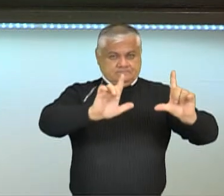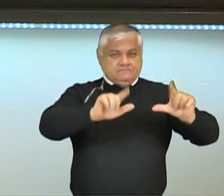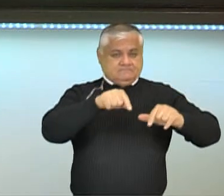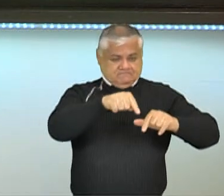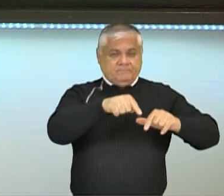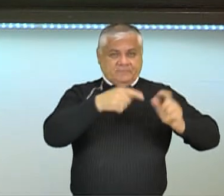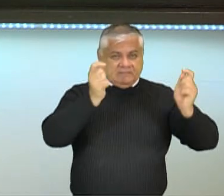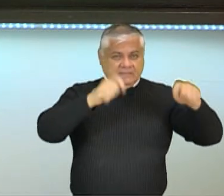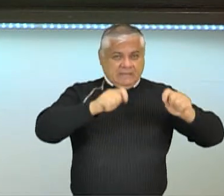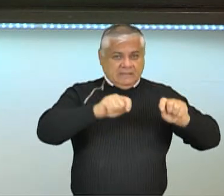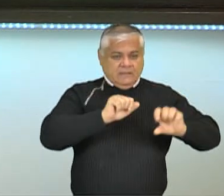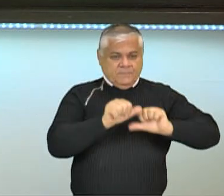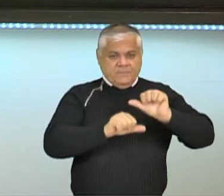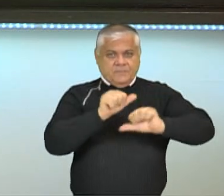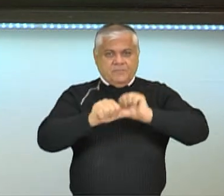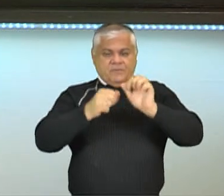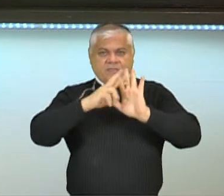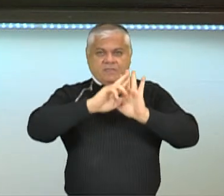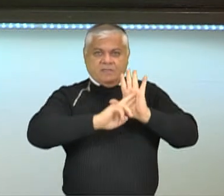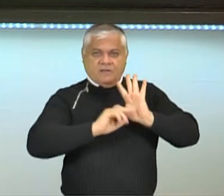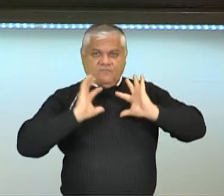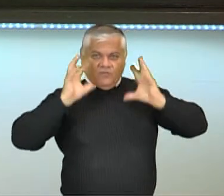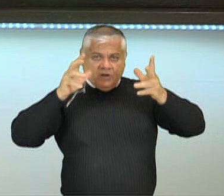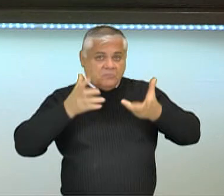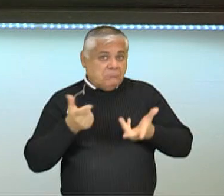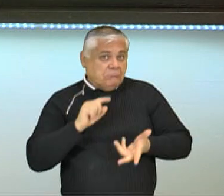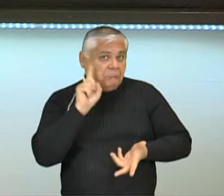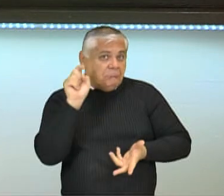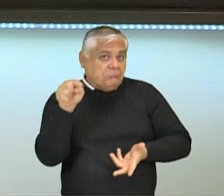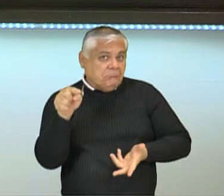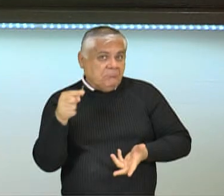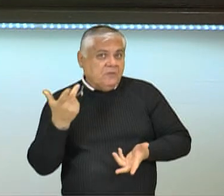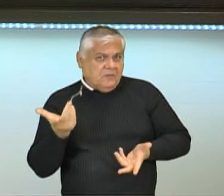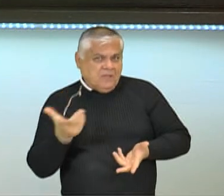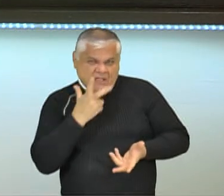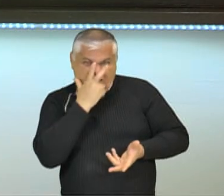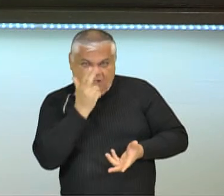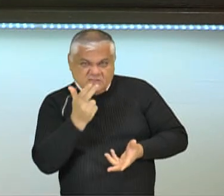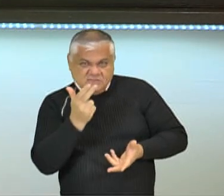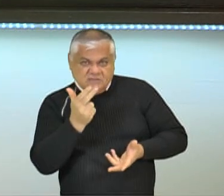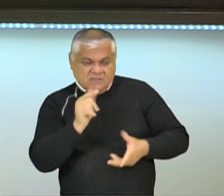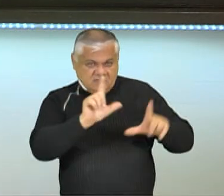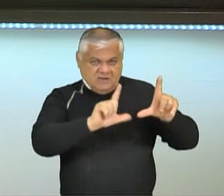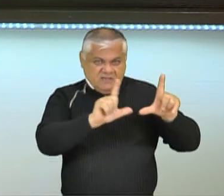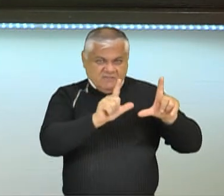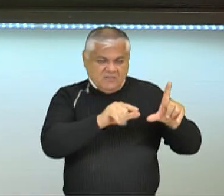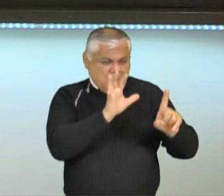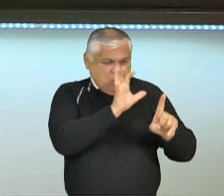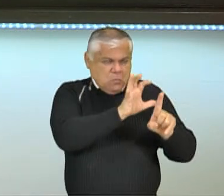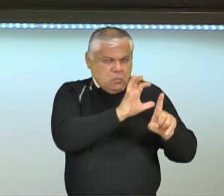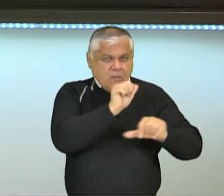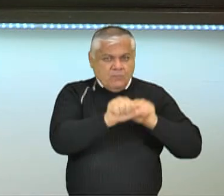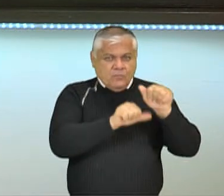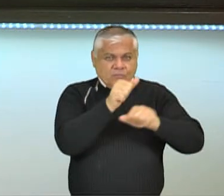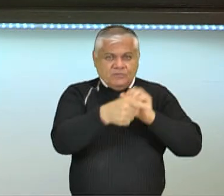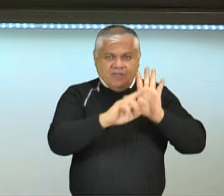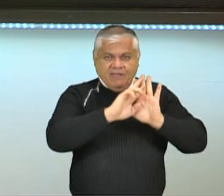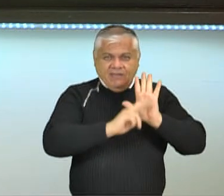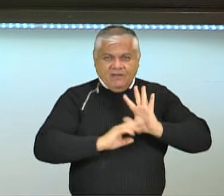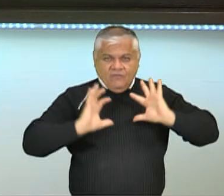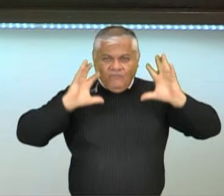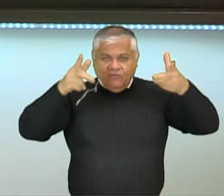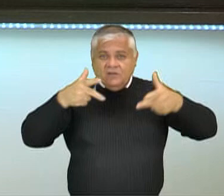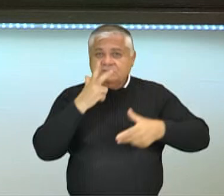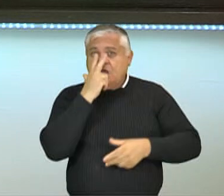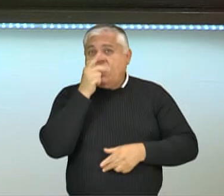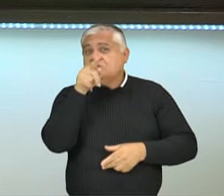foi capaz de modificar as regras do voleibol? Você acha que a televisão ela teve esse poder de modificar algumas regras do vôlei? O que